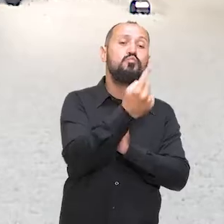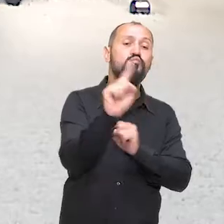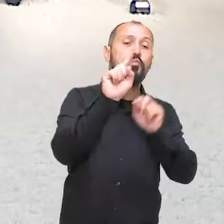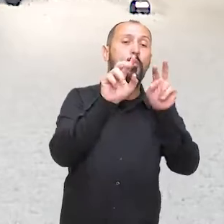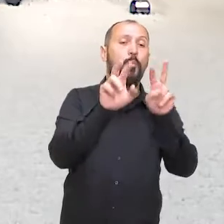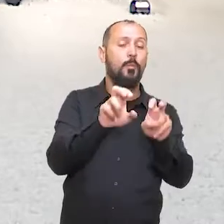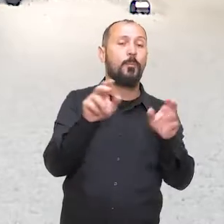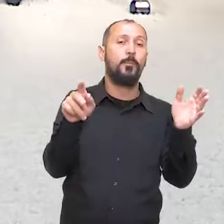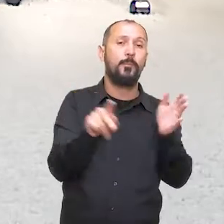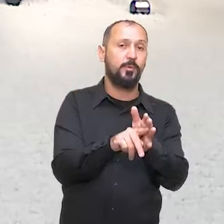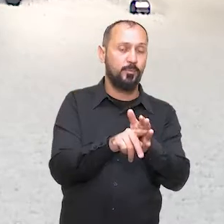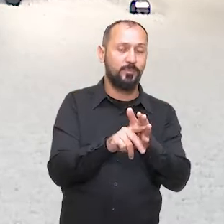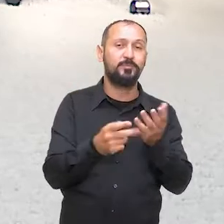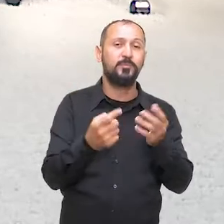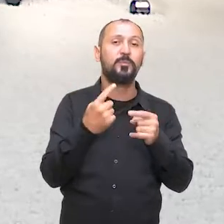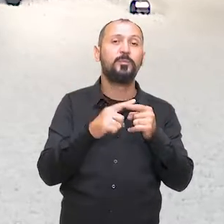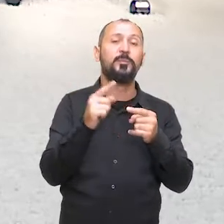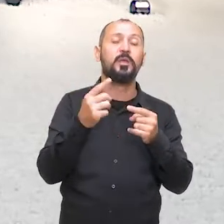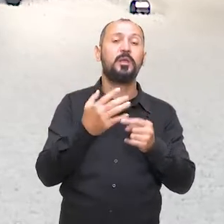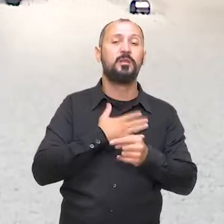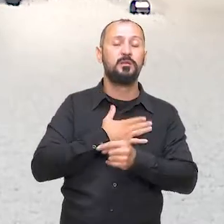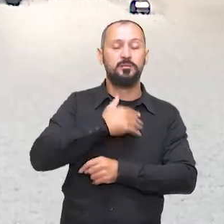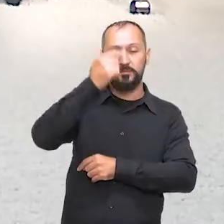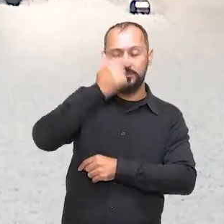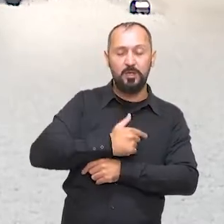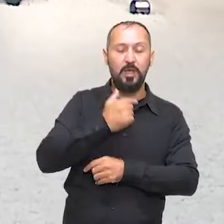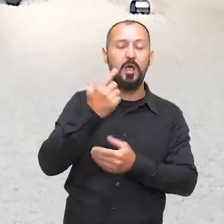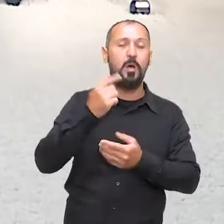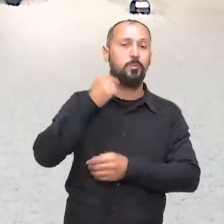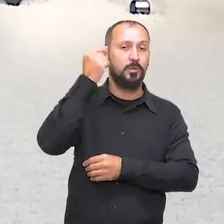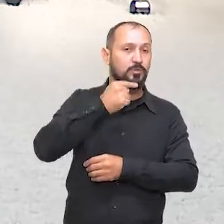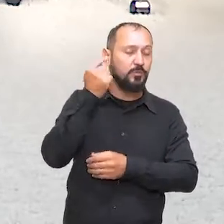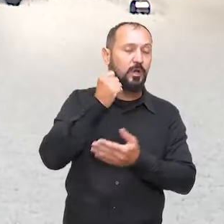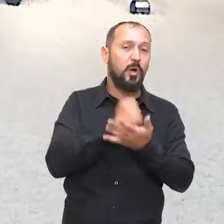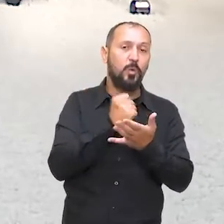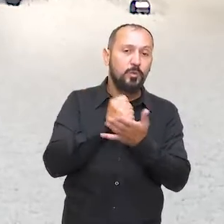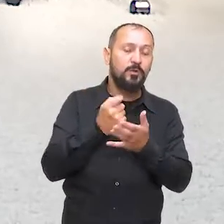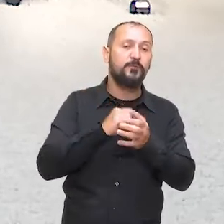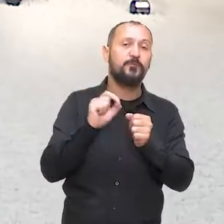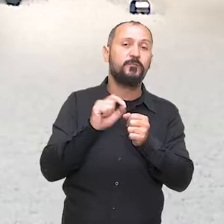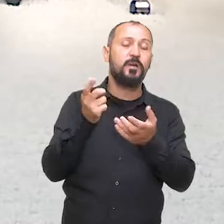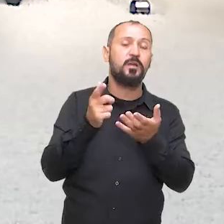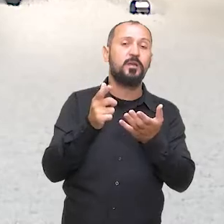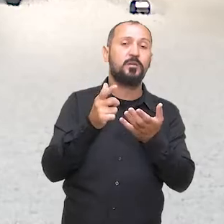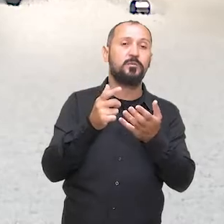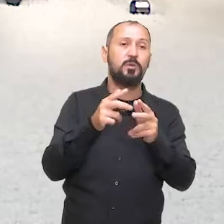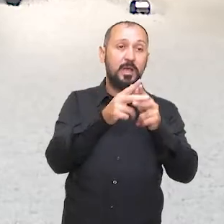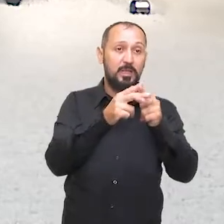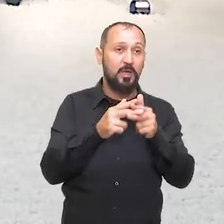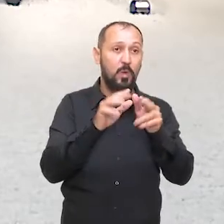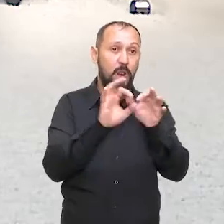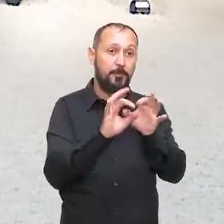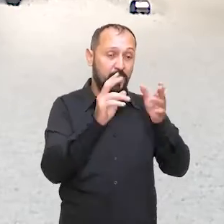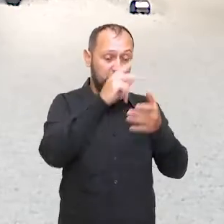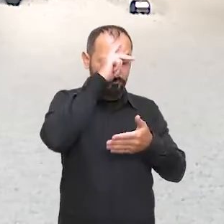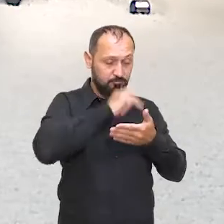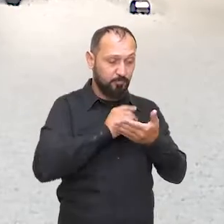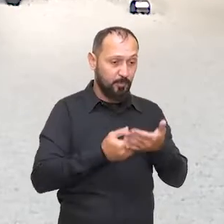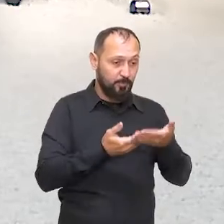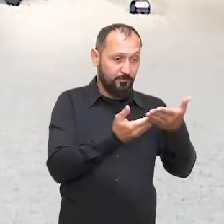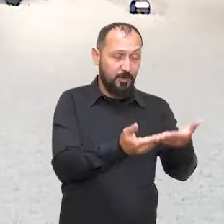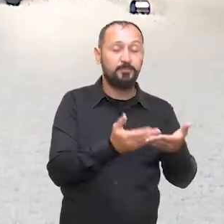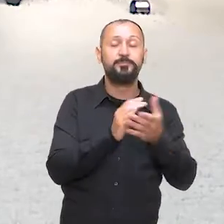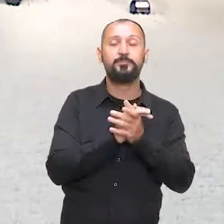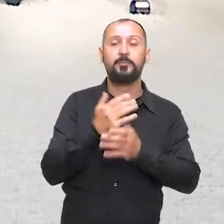a um determinado caso específico. Que isso, novamente, temos advogados contratados que, por meio de procurações a cada caso, vai poder atender